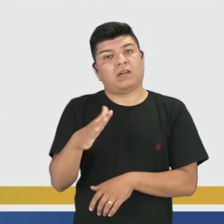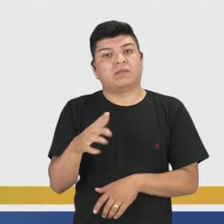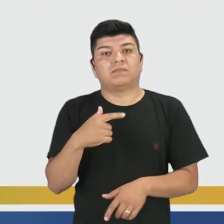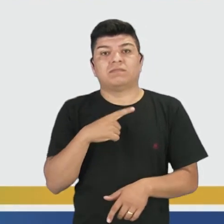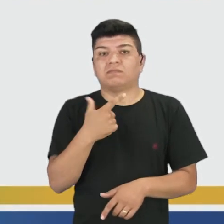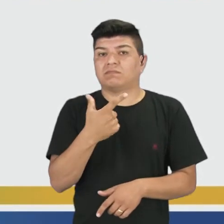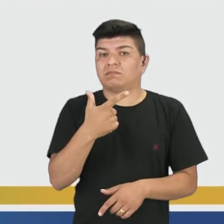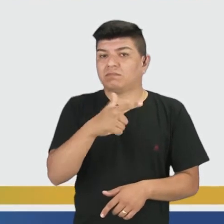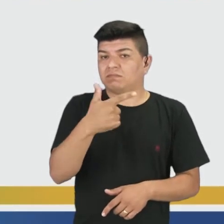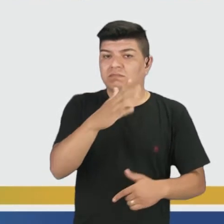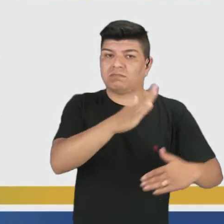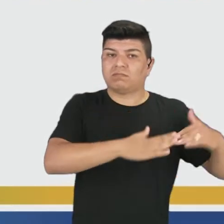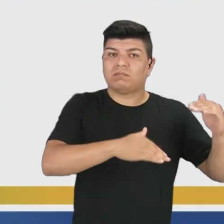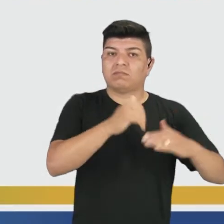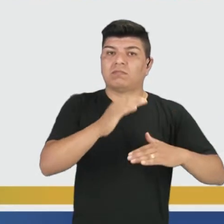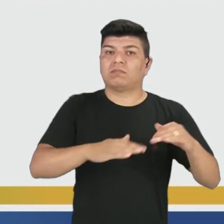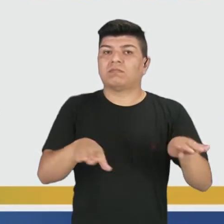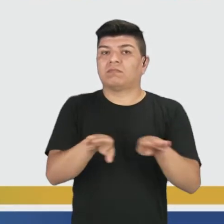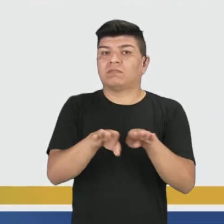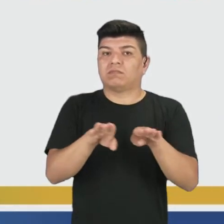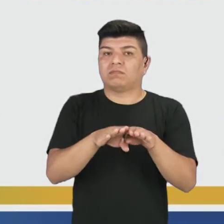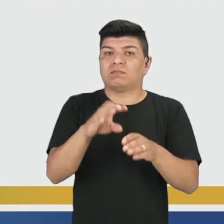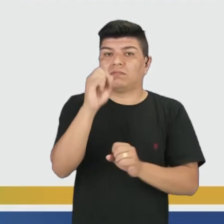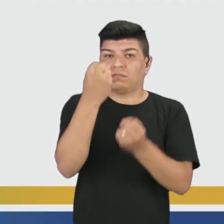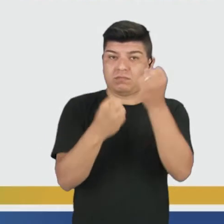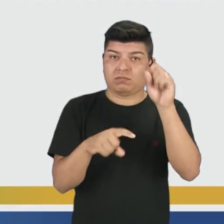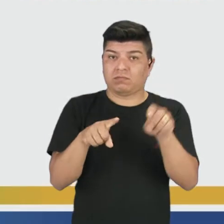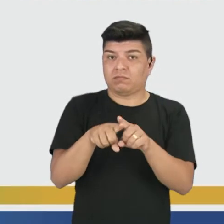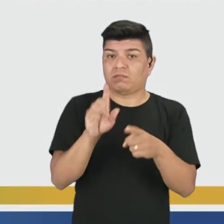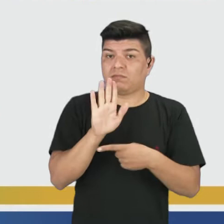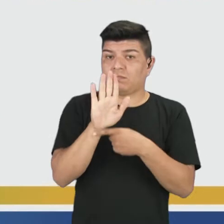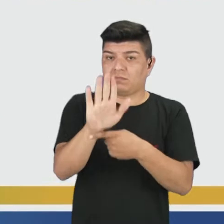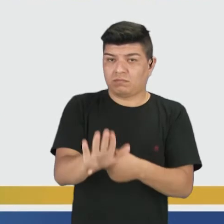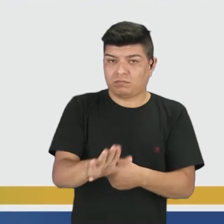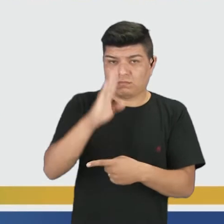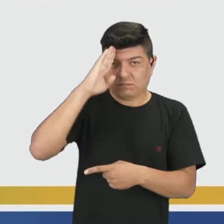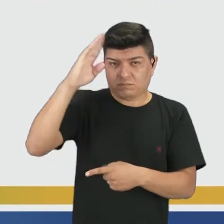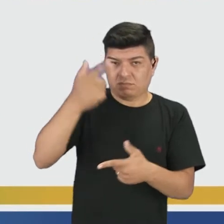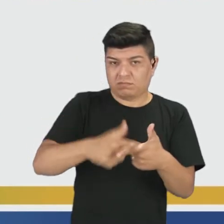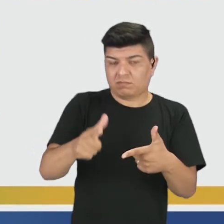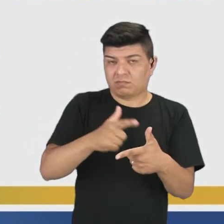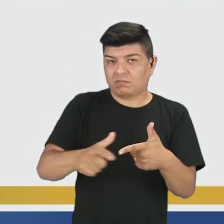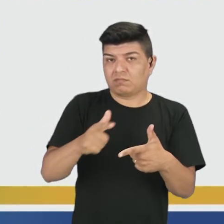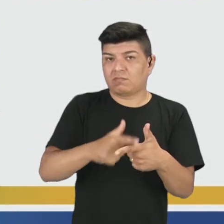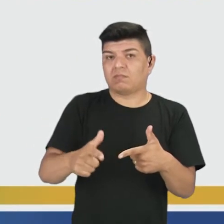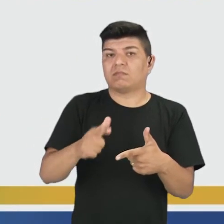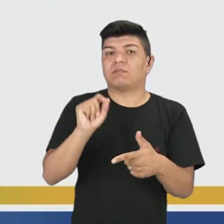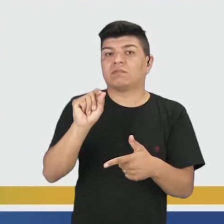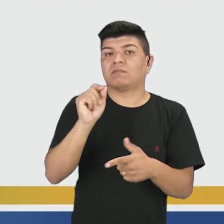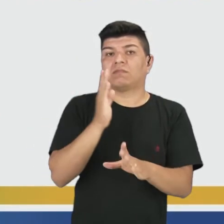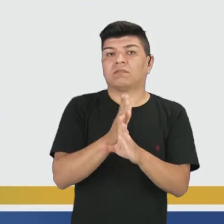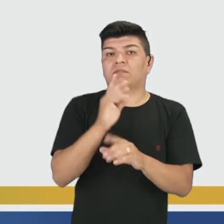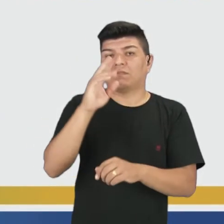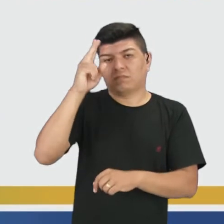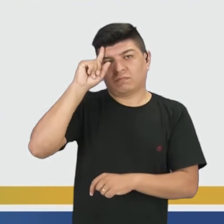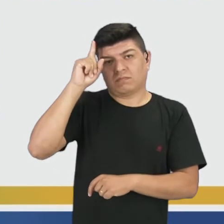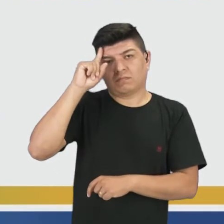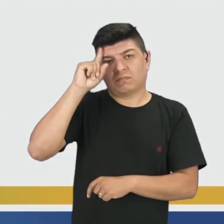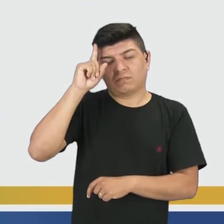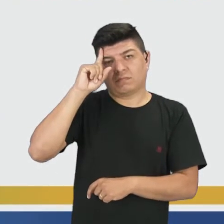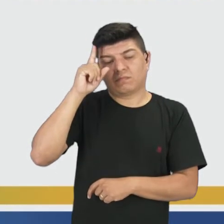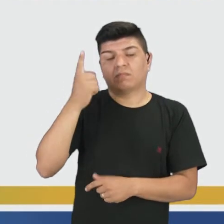geralmente faltam profissionais ou até mesmo equipamento para atender aos principais problemas que são recorrentes no dia a